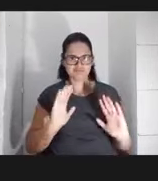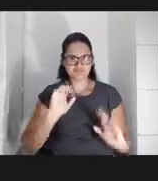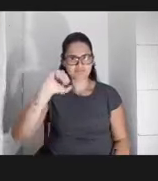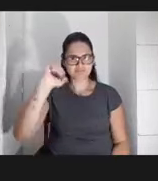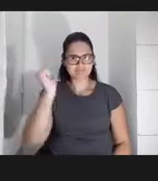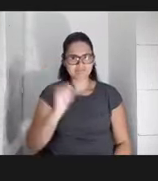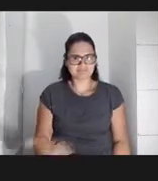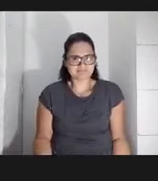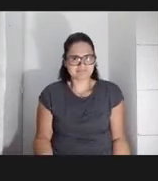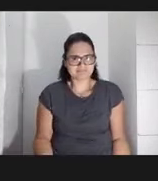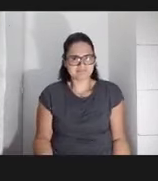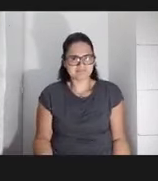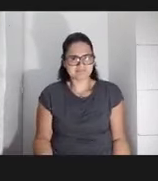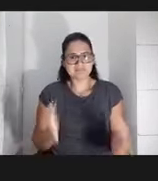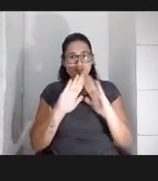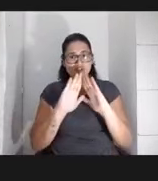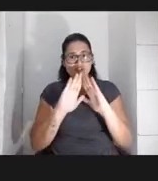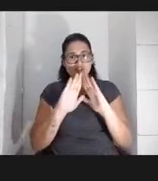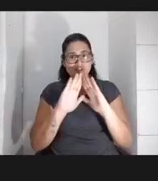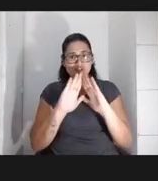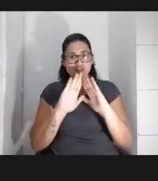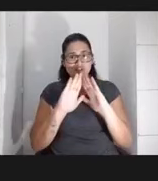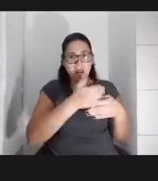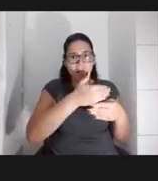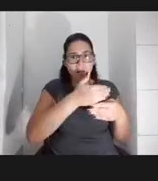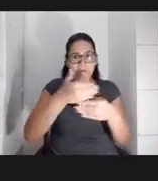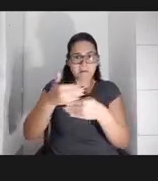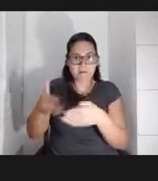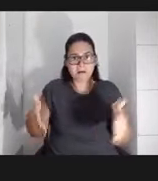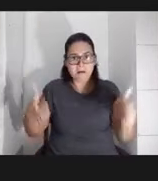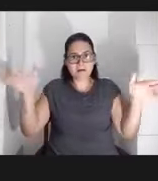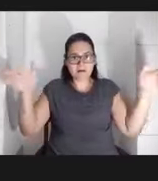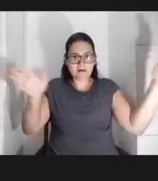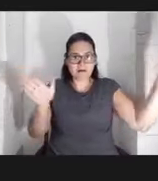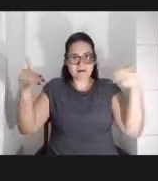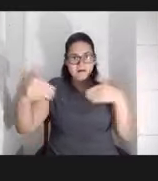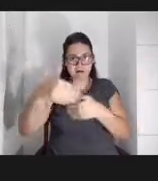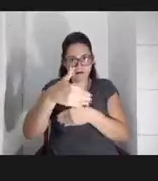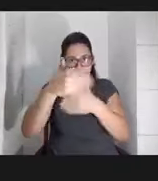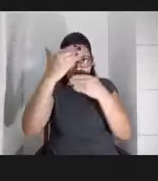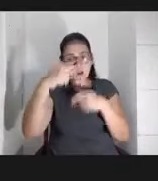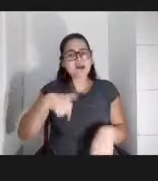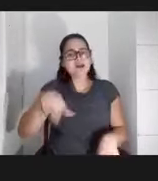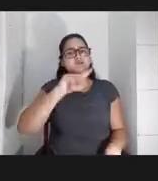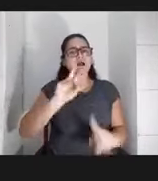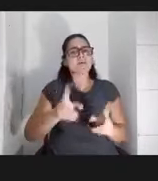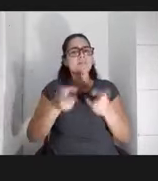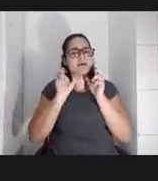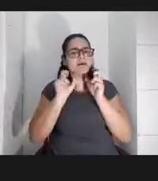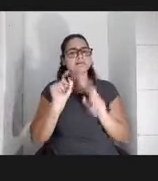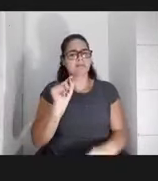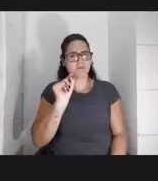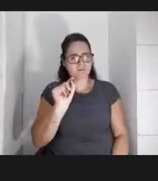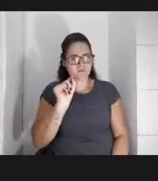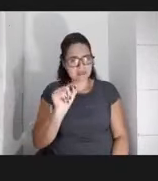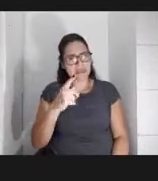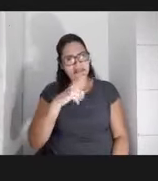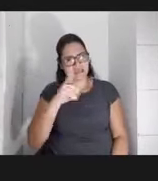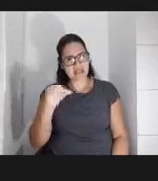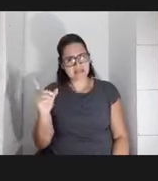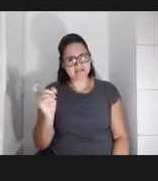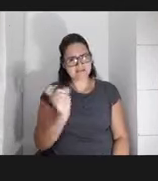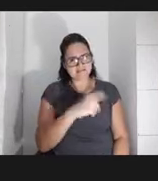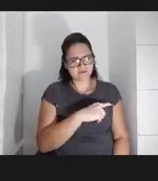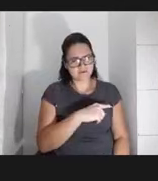escola, espaço físico e estrutural, que eu digo, né? E, mais uma vez, a gente se depara com essa dificuldade, na